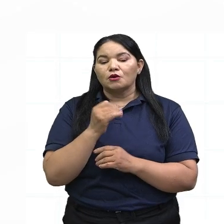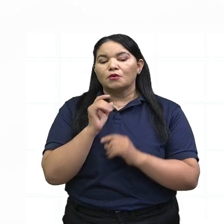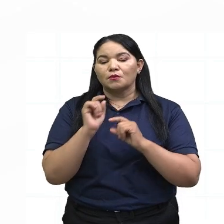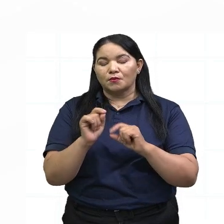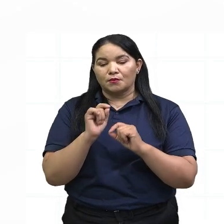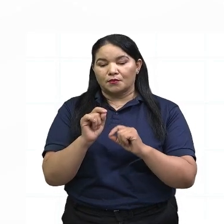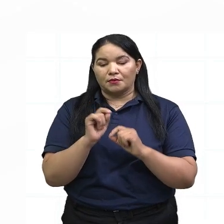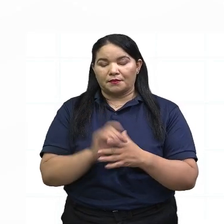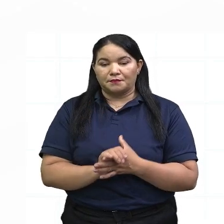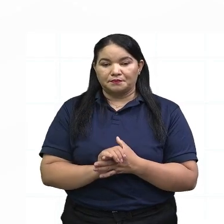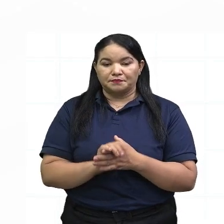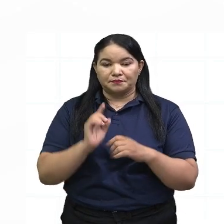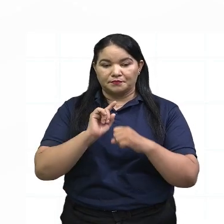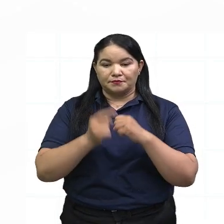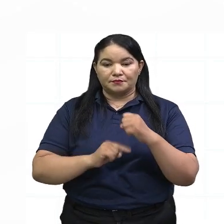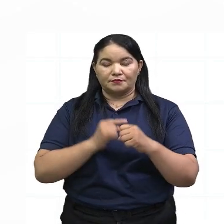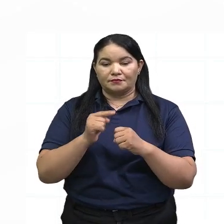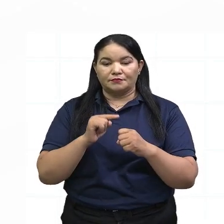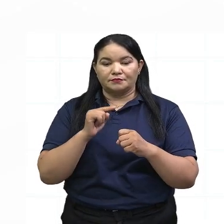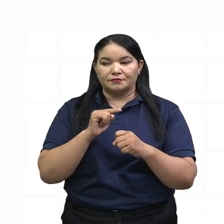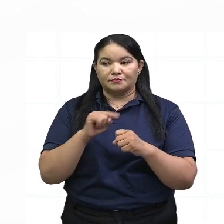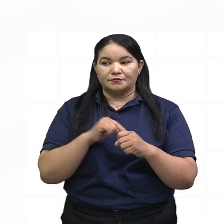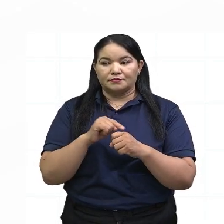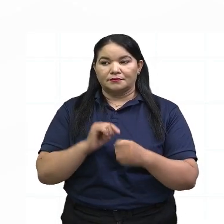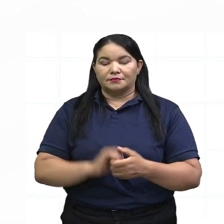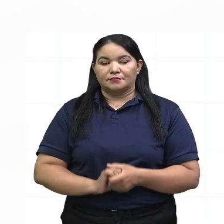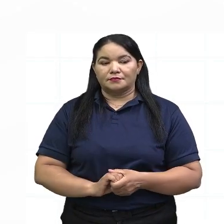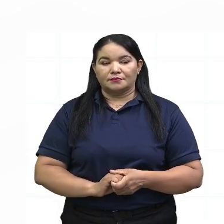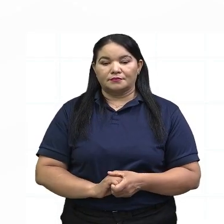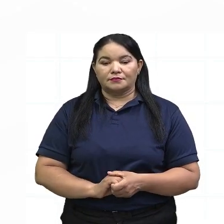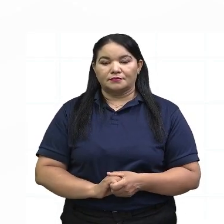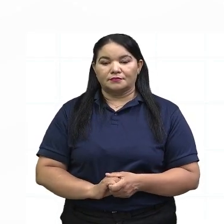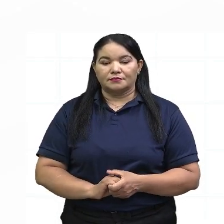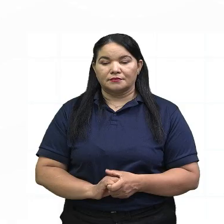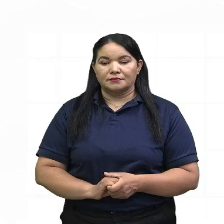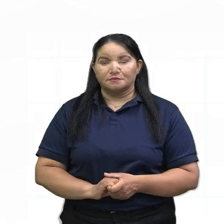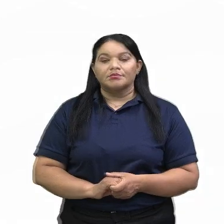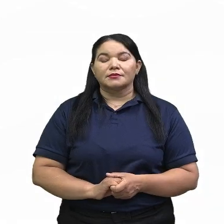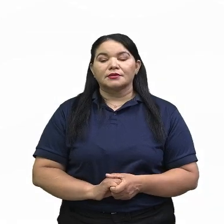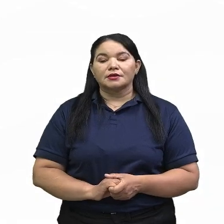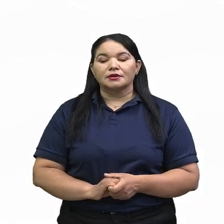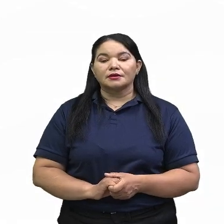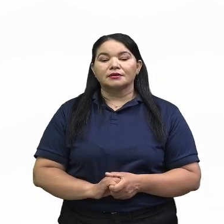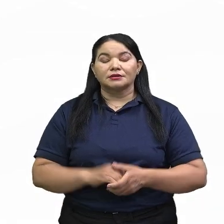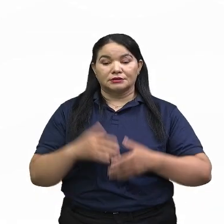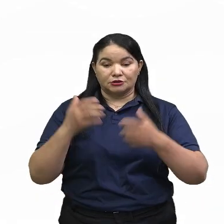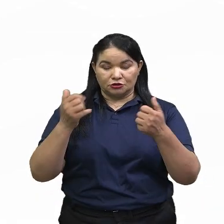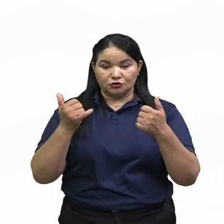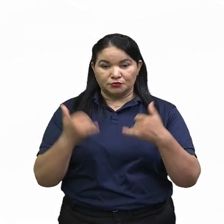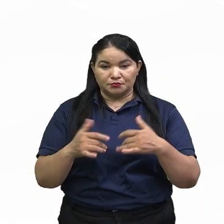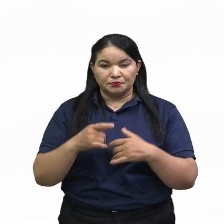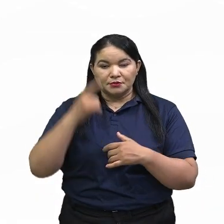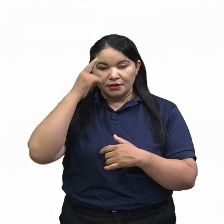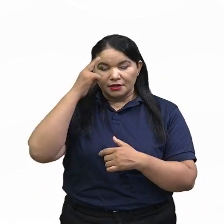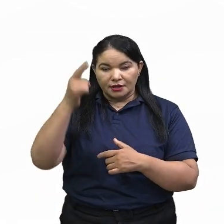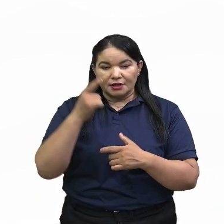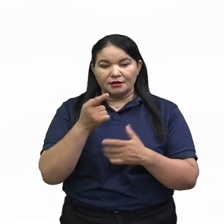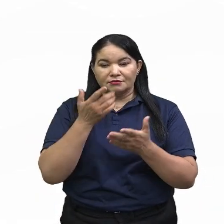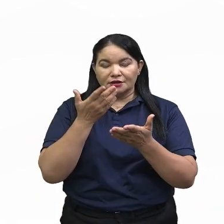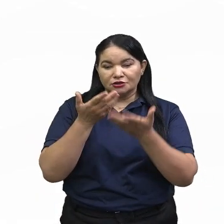Vamos lá? Muito bem, olha só. Ao falarmos, lembram quando nós falamos aí da